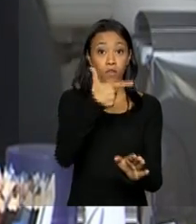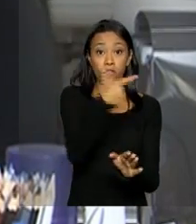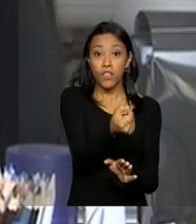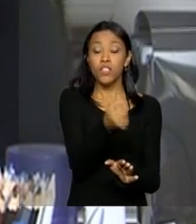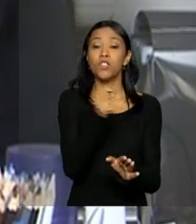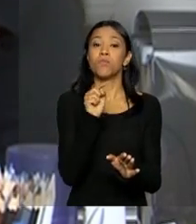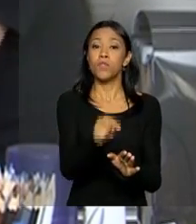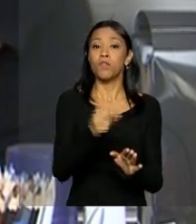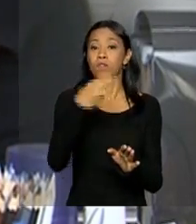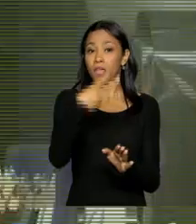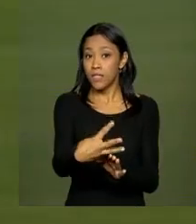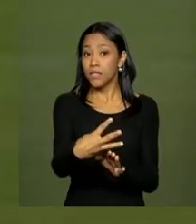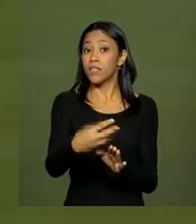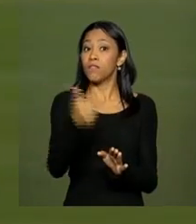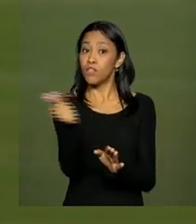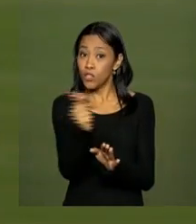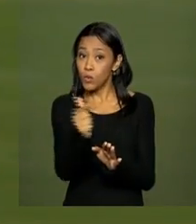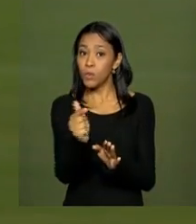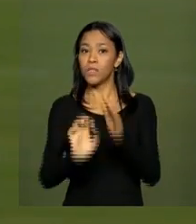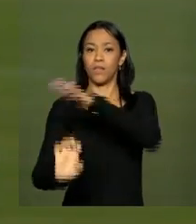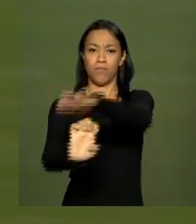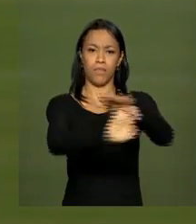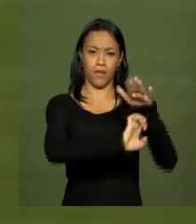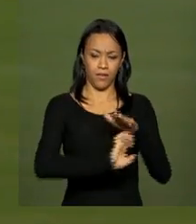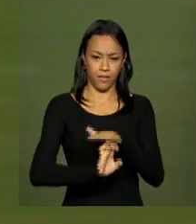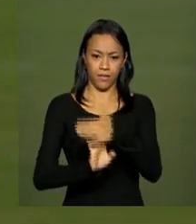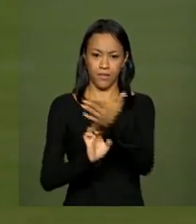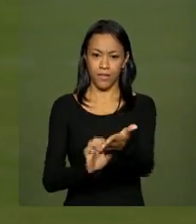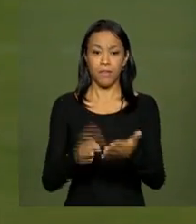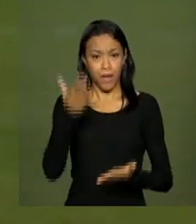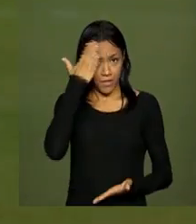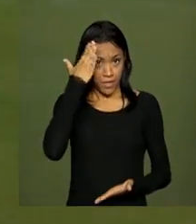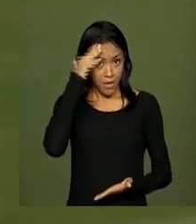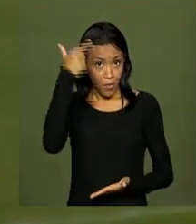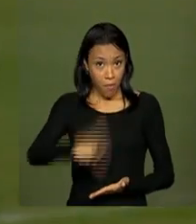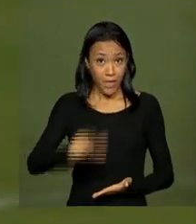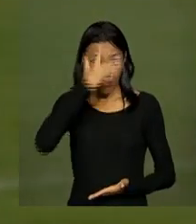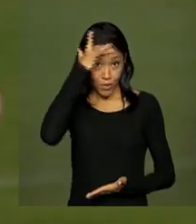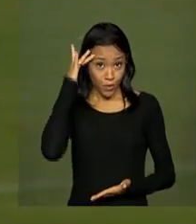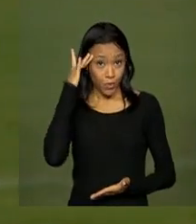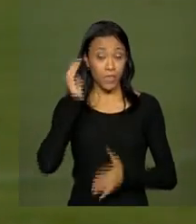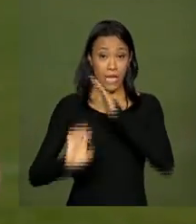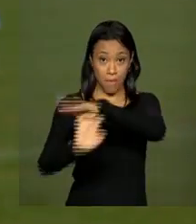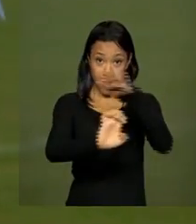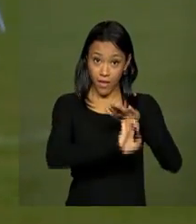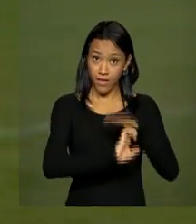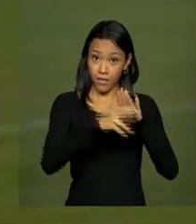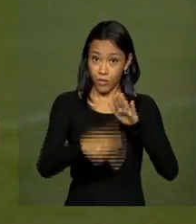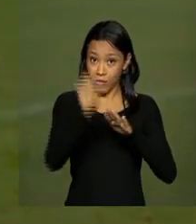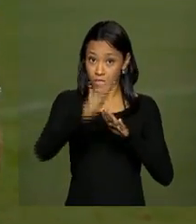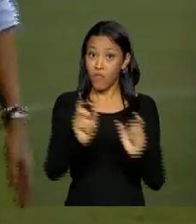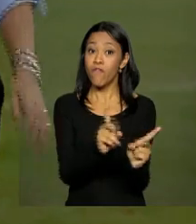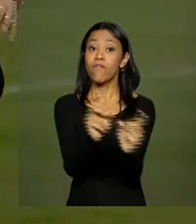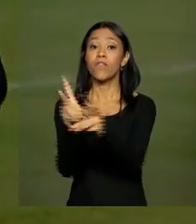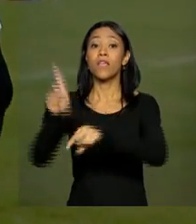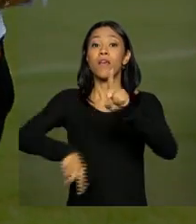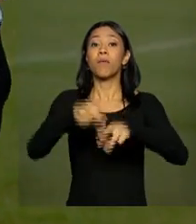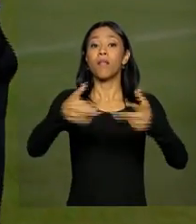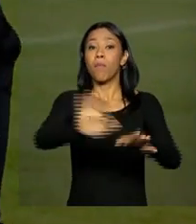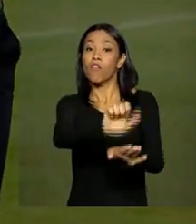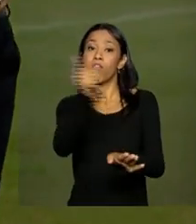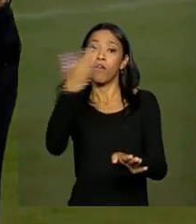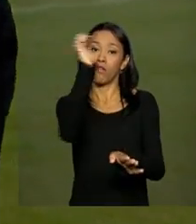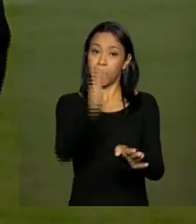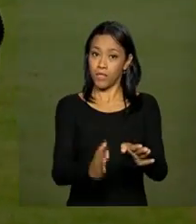20.32 empresas para fazer com que mais empreendedores brasileiros entrem no time dos exportadores o governo